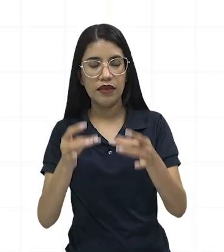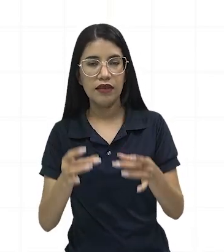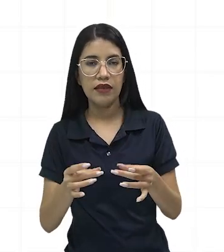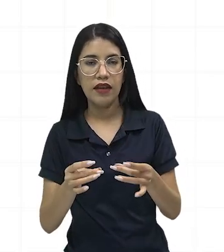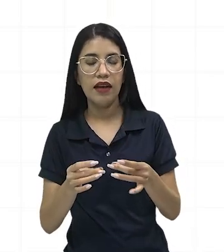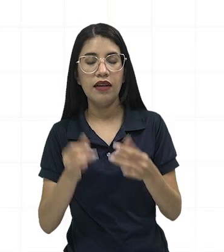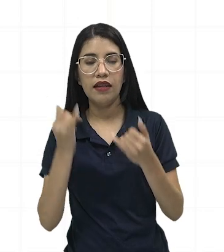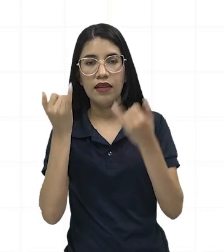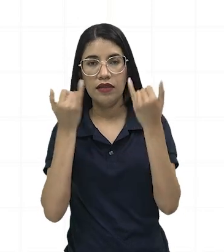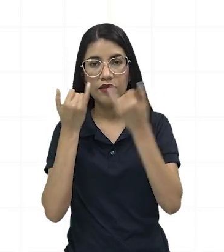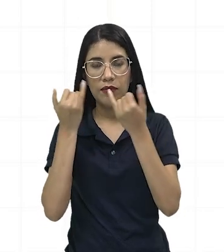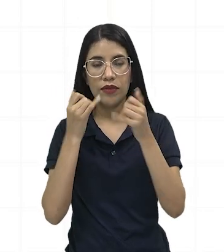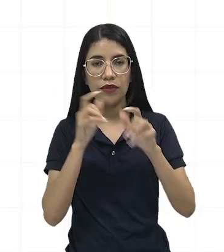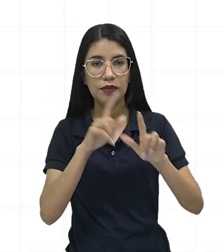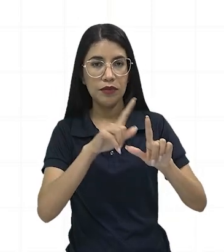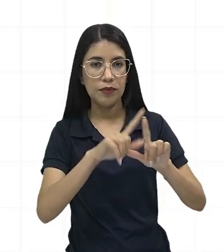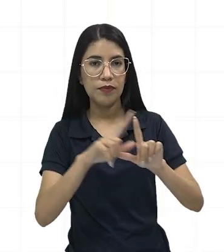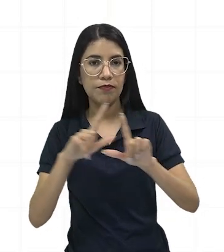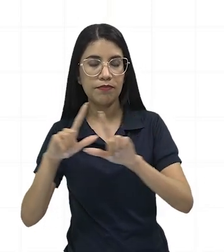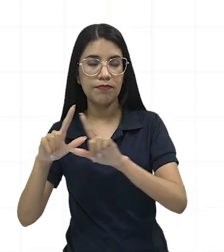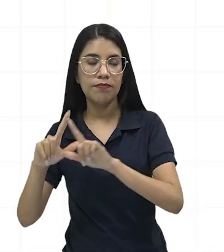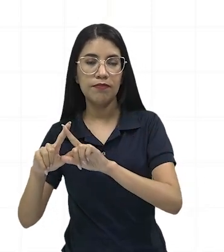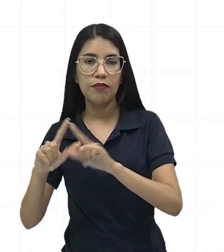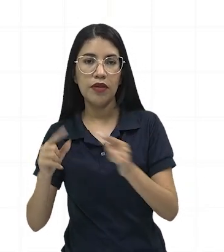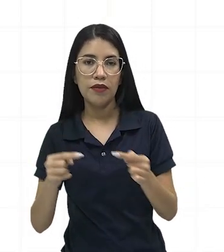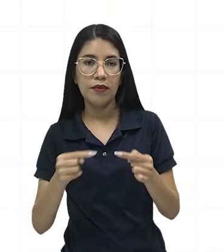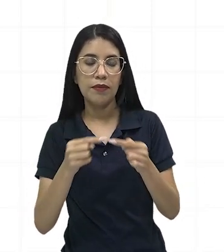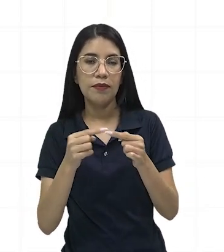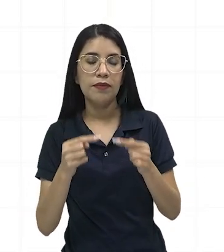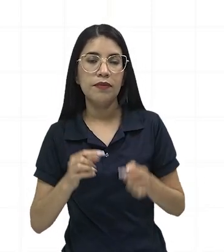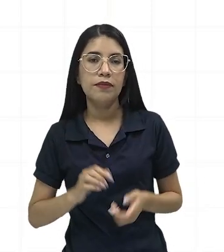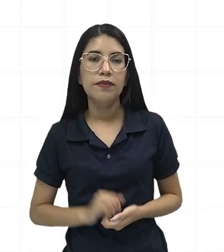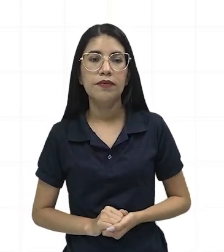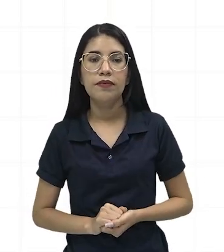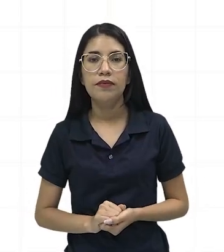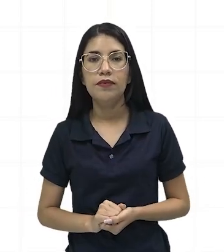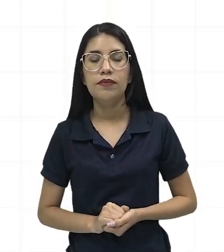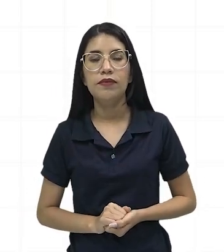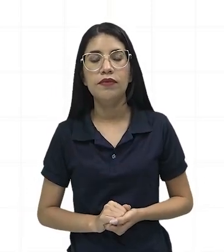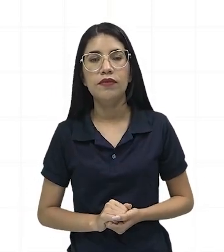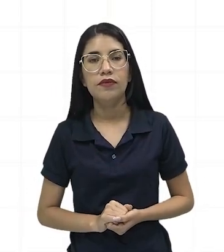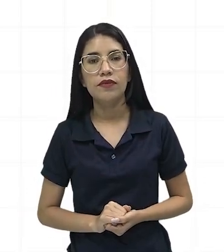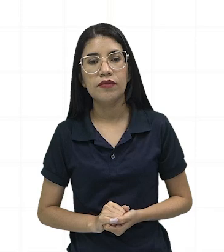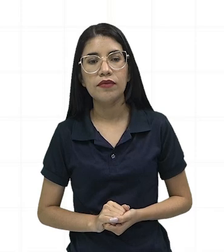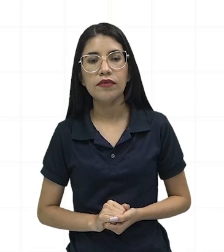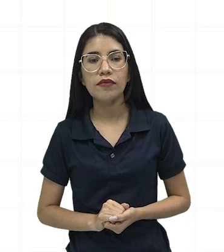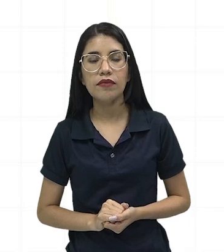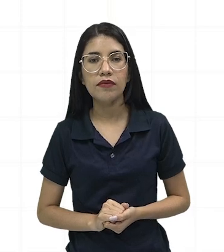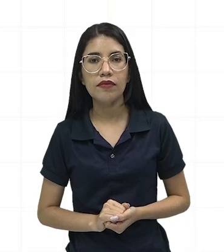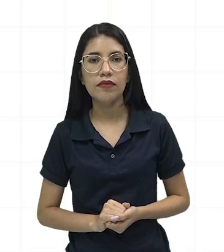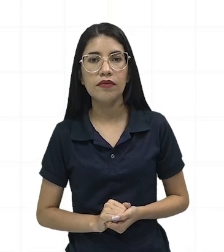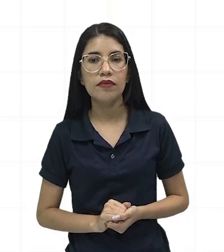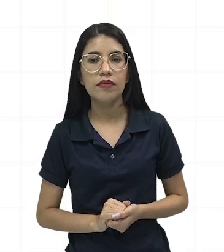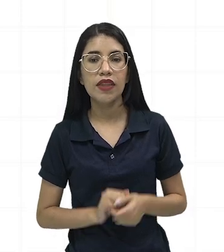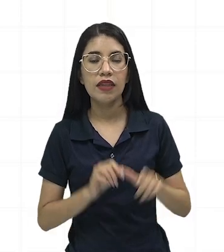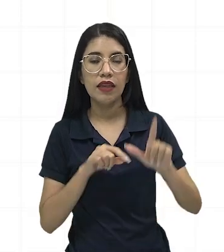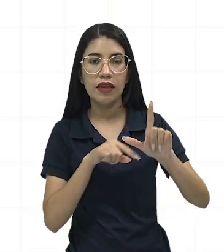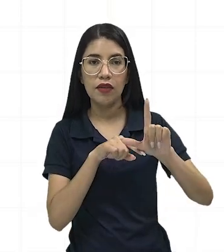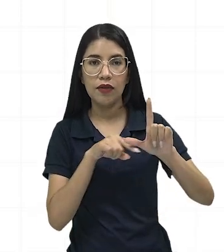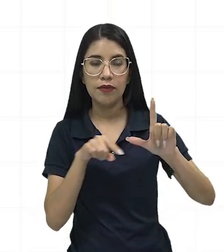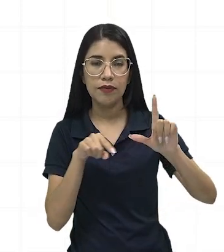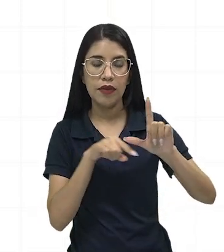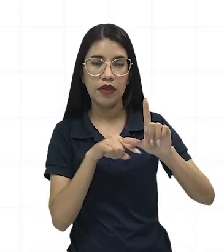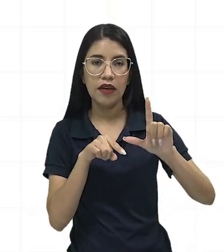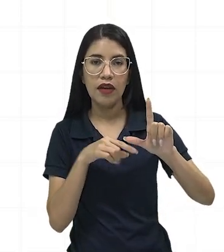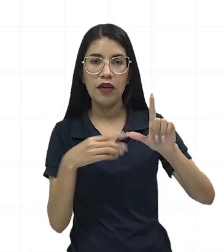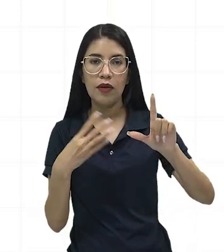quais são os dados que o triângulo já está nos dando, né? E eu tenho um lado de 4 metros.